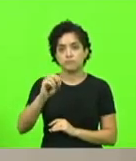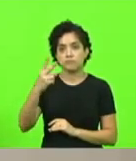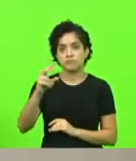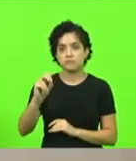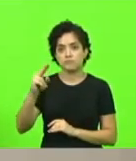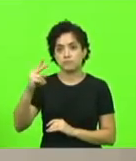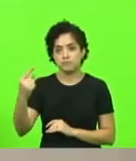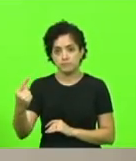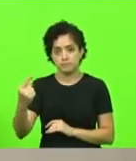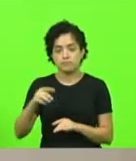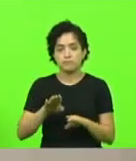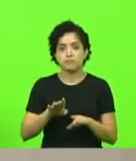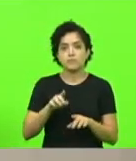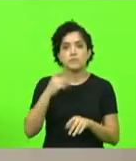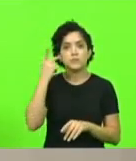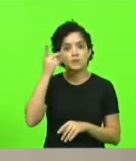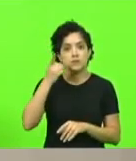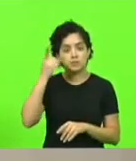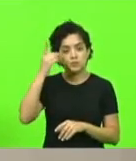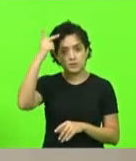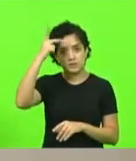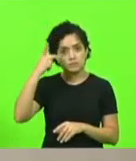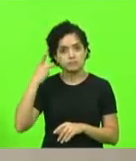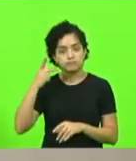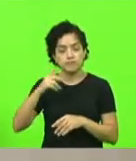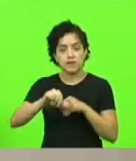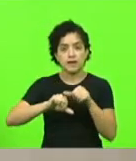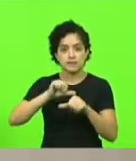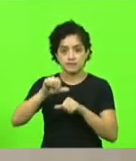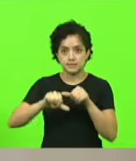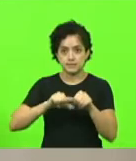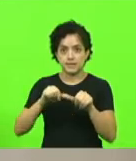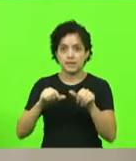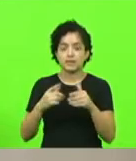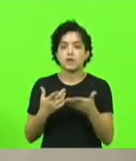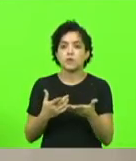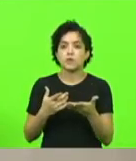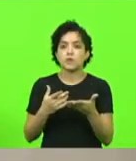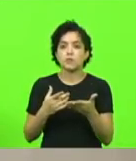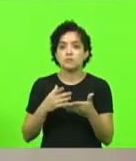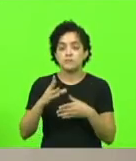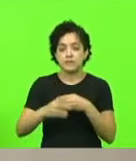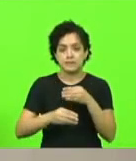255.0/2021, autor deputada Paulinha, altera o anexo 2 da lei